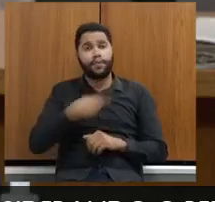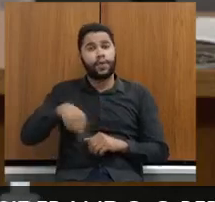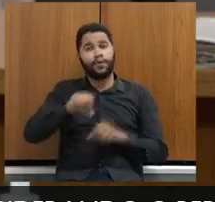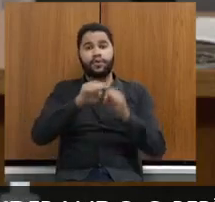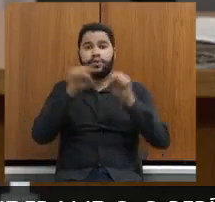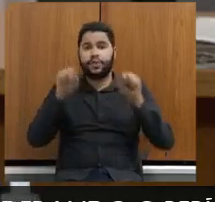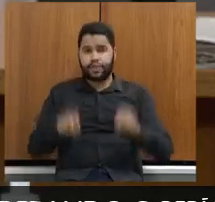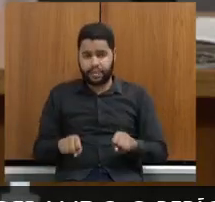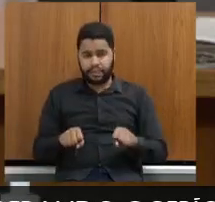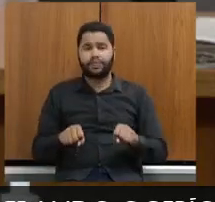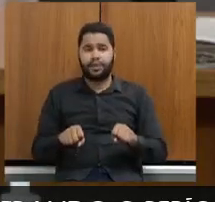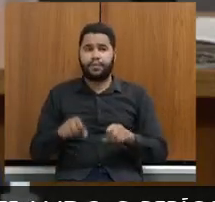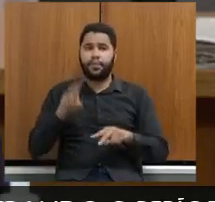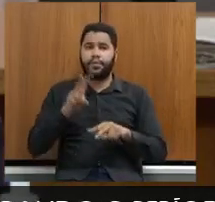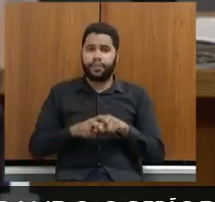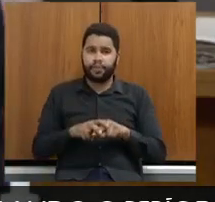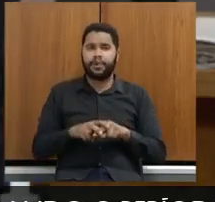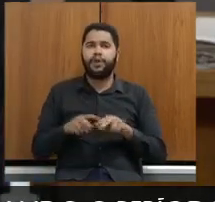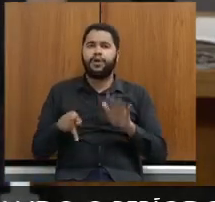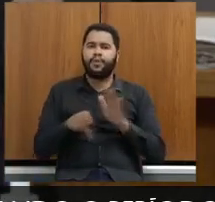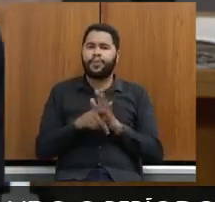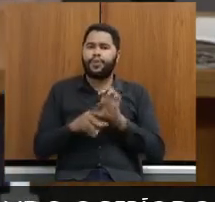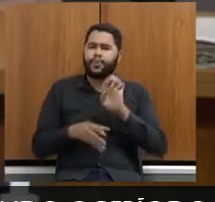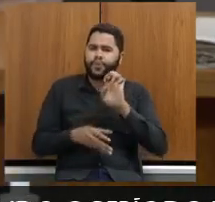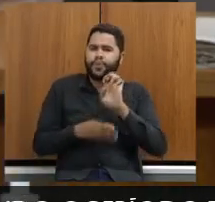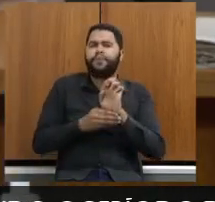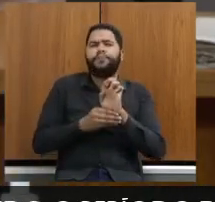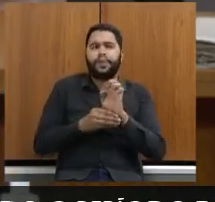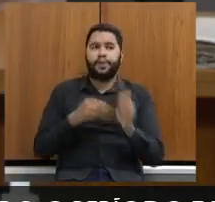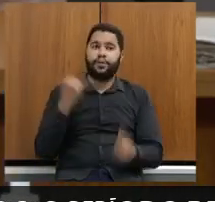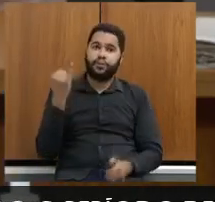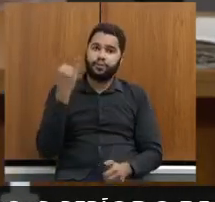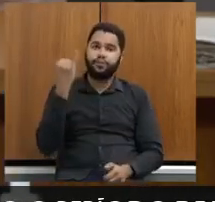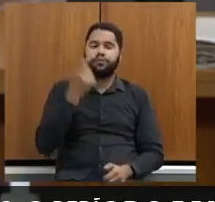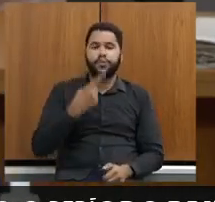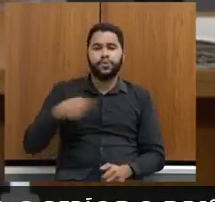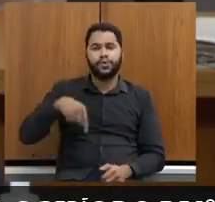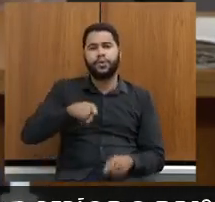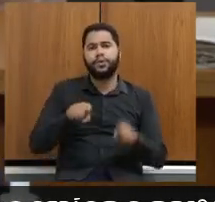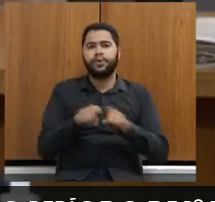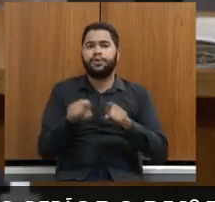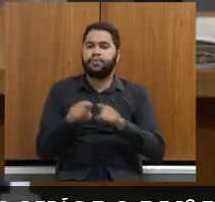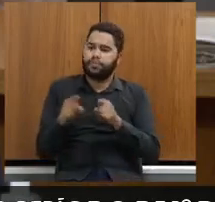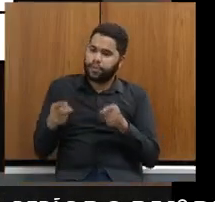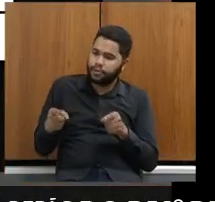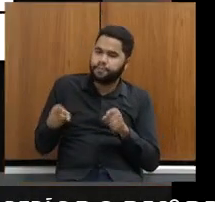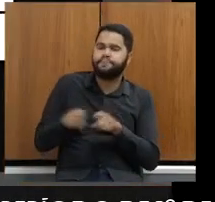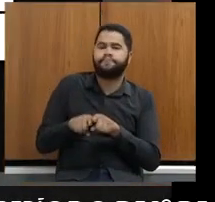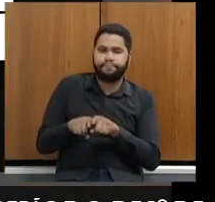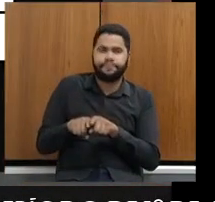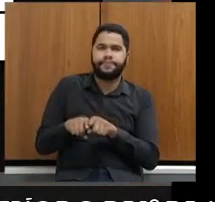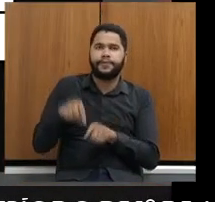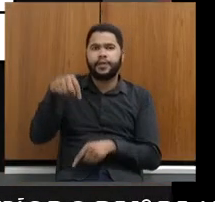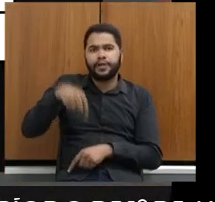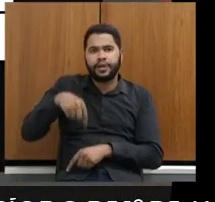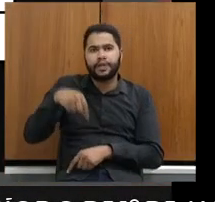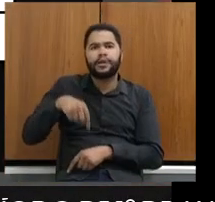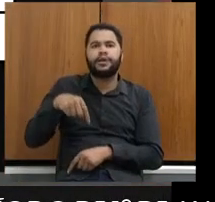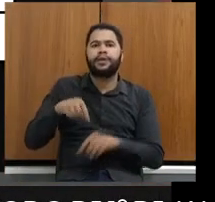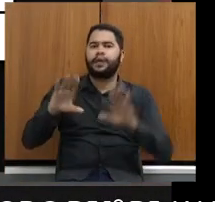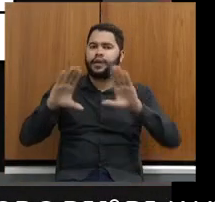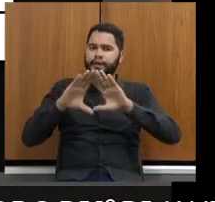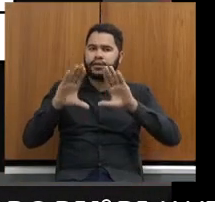sistema prisional além dessas emendas aqui né que são fundamentais para a gente também são parceiros que a gente tem tanto aqui a